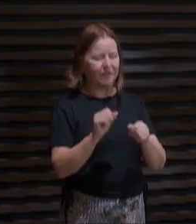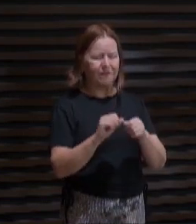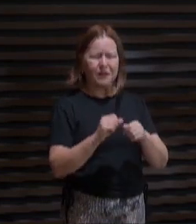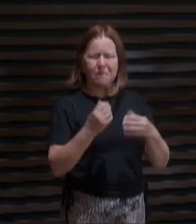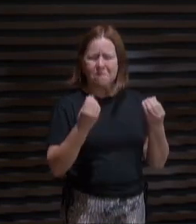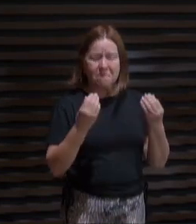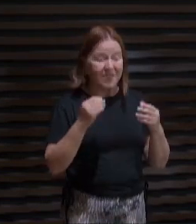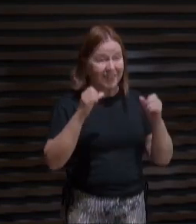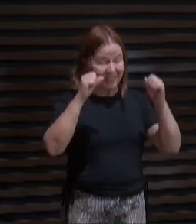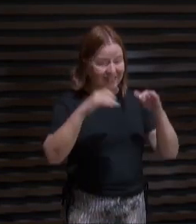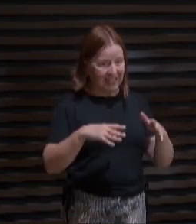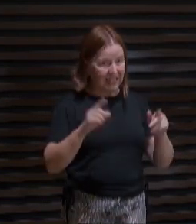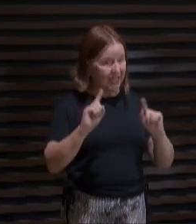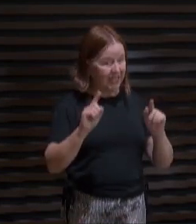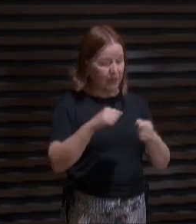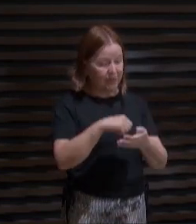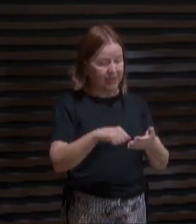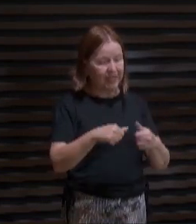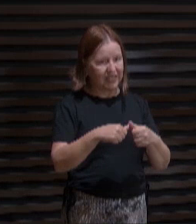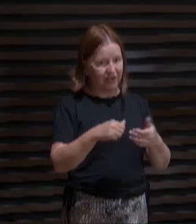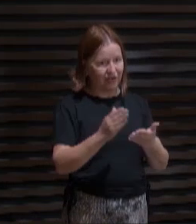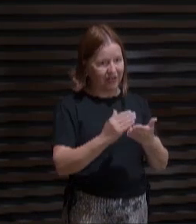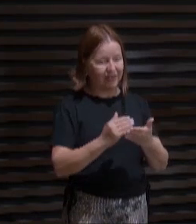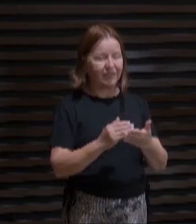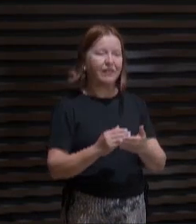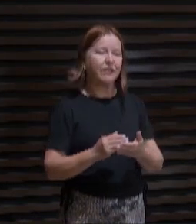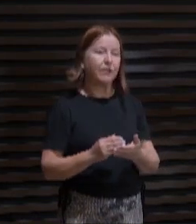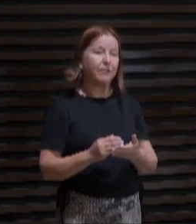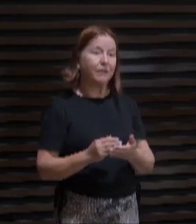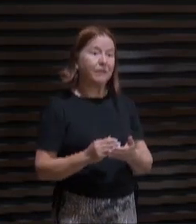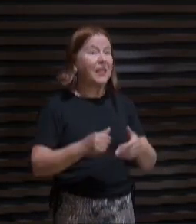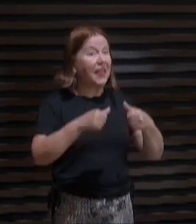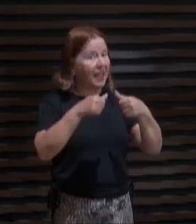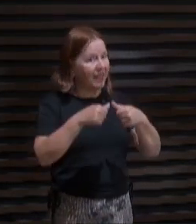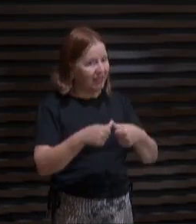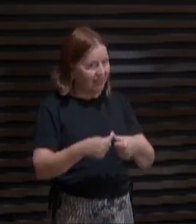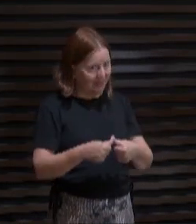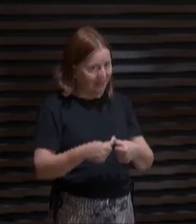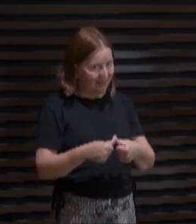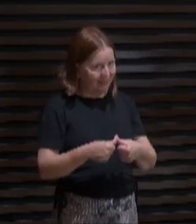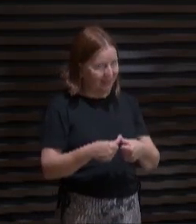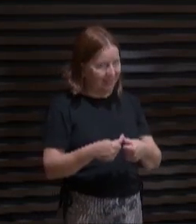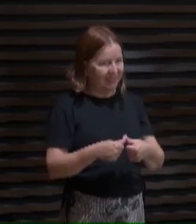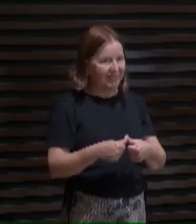que não estão escritos neste livro. Aí ele diz, estes, porém, foram